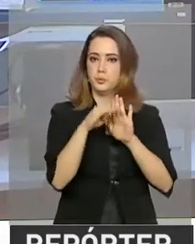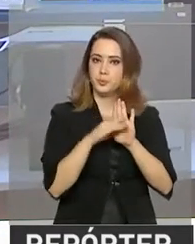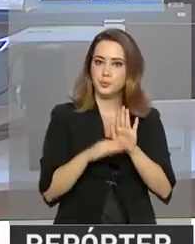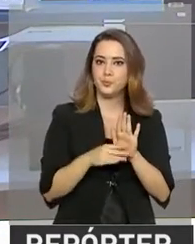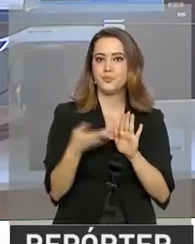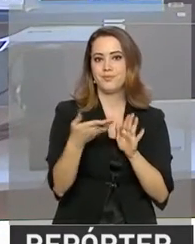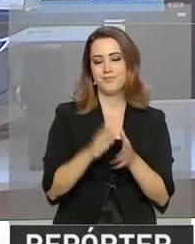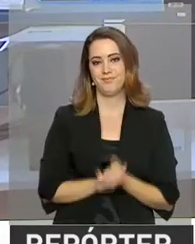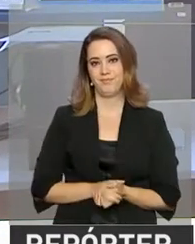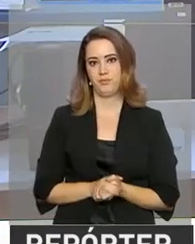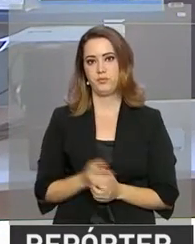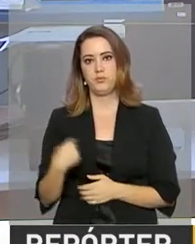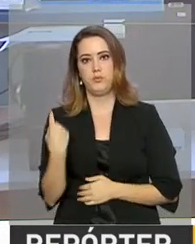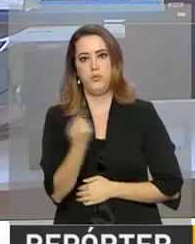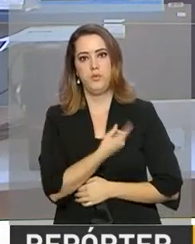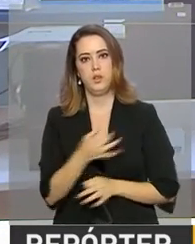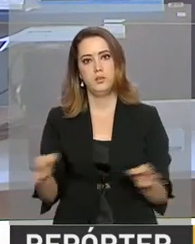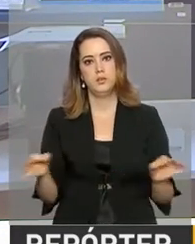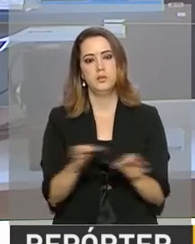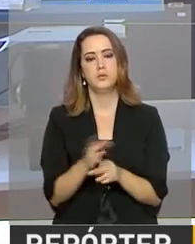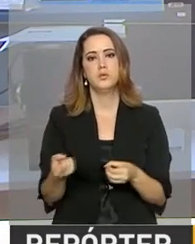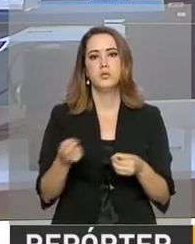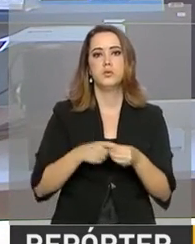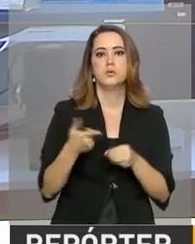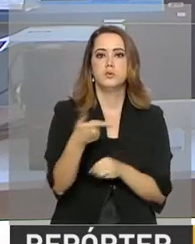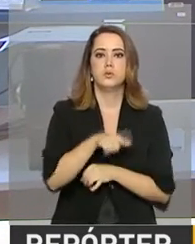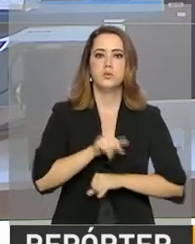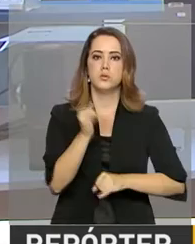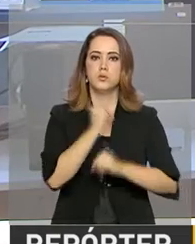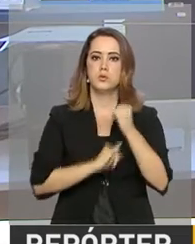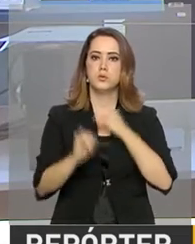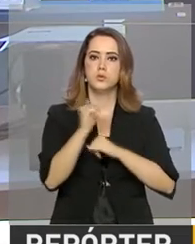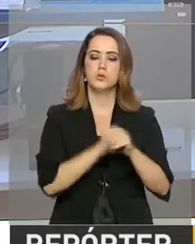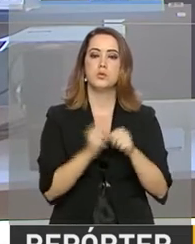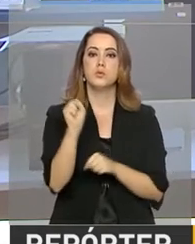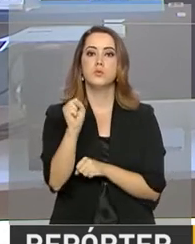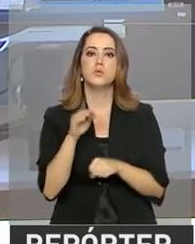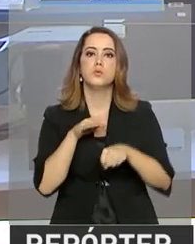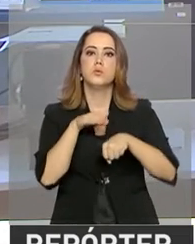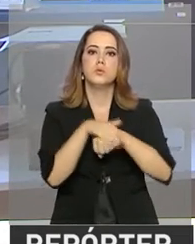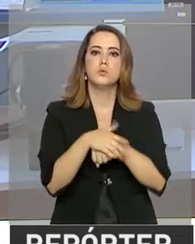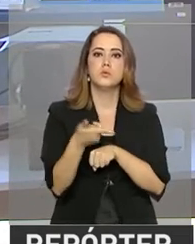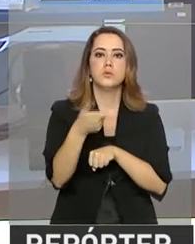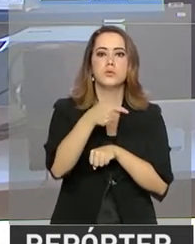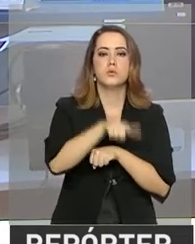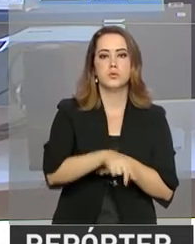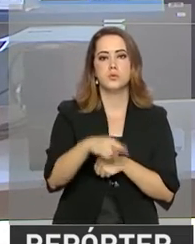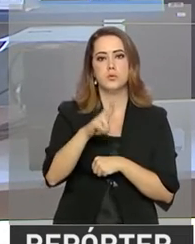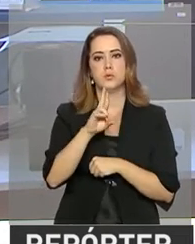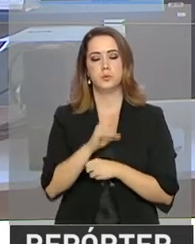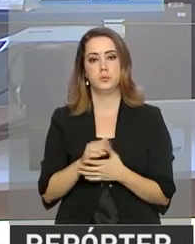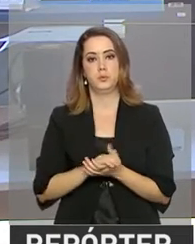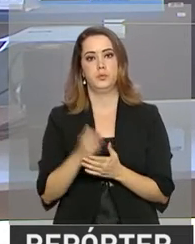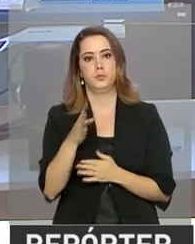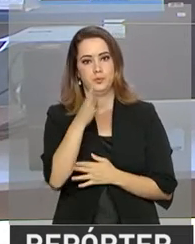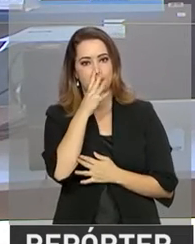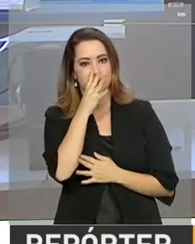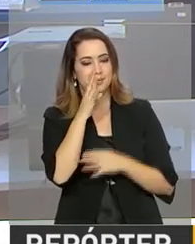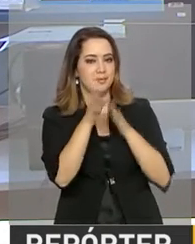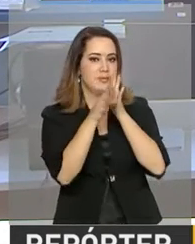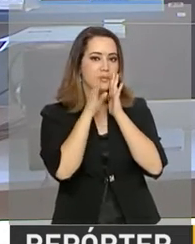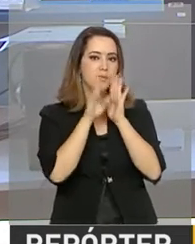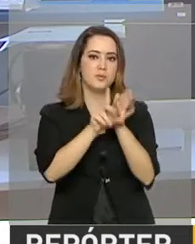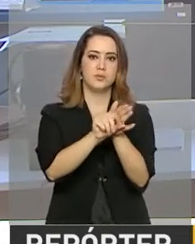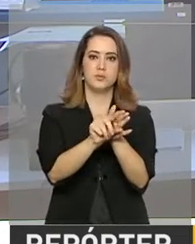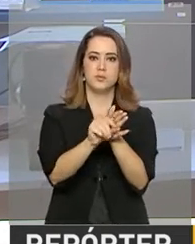edição do Repórter NBR termina aqui. Voltamos a qualquer momento com outras informações ou às 8 da noite na próxima edição. Acompanhe também as